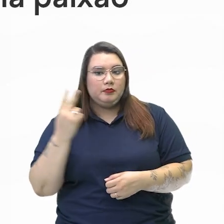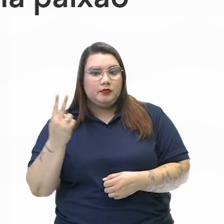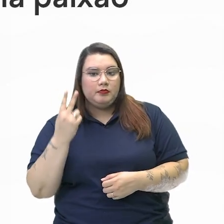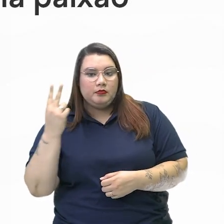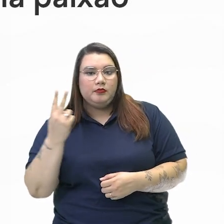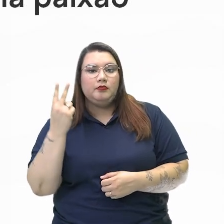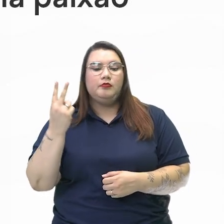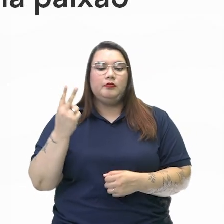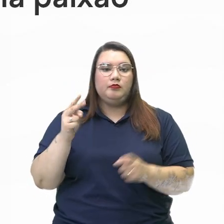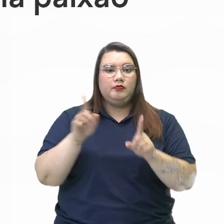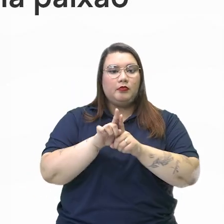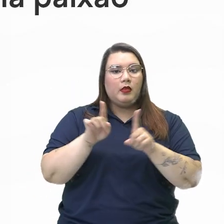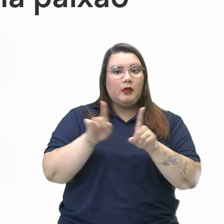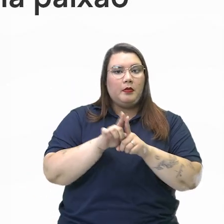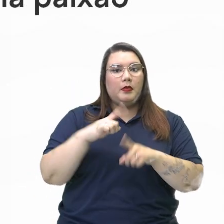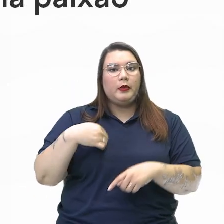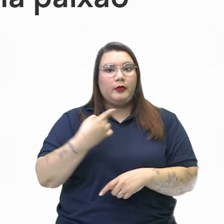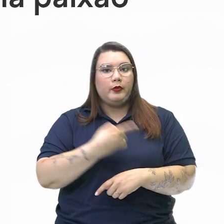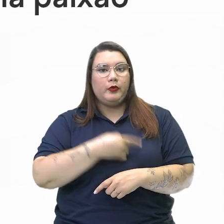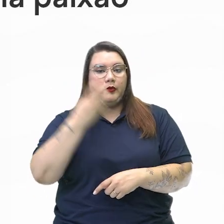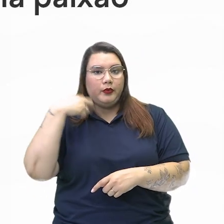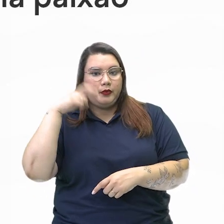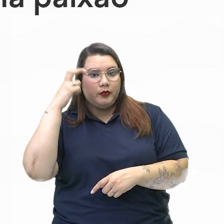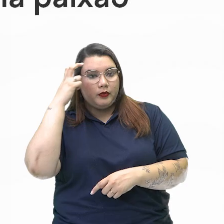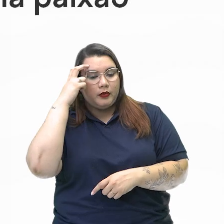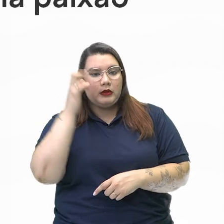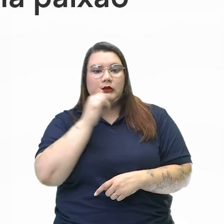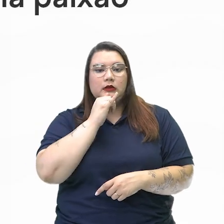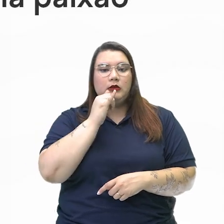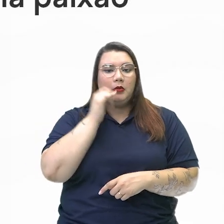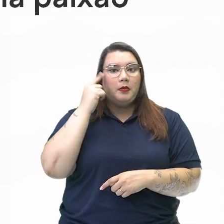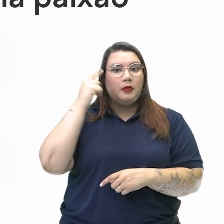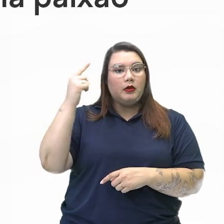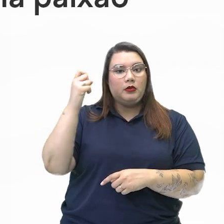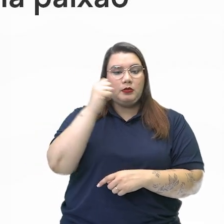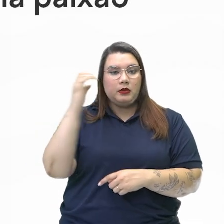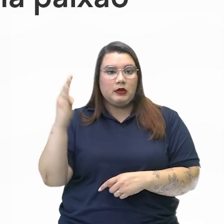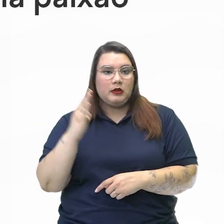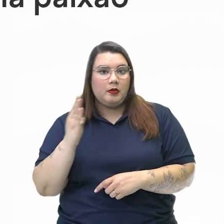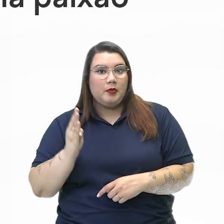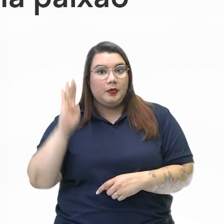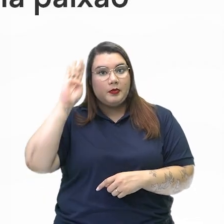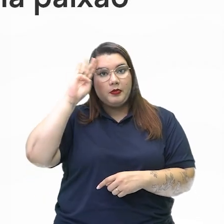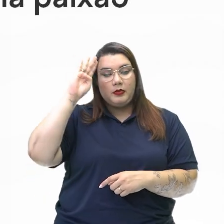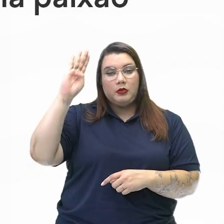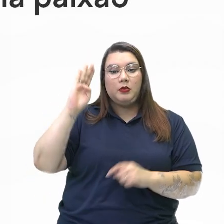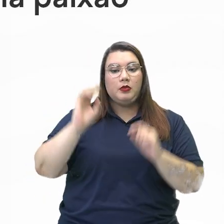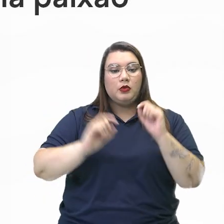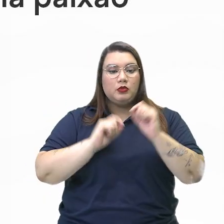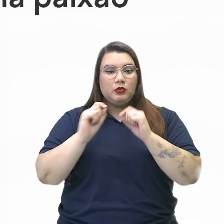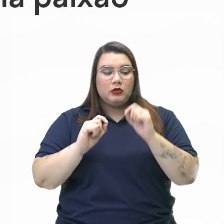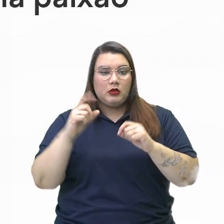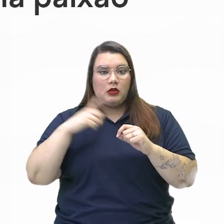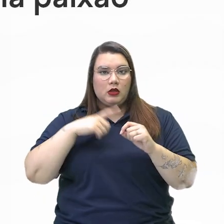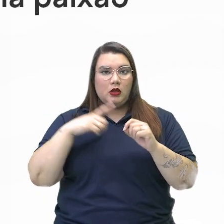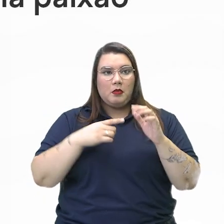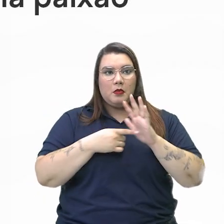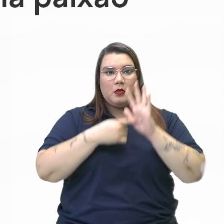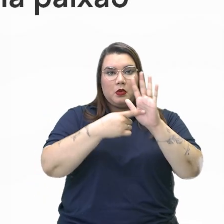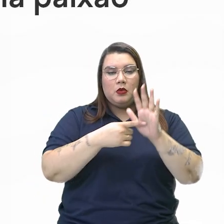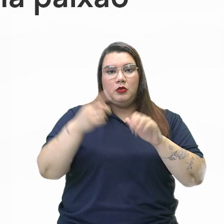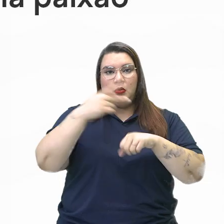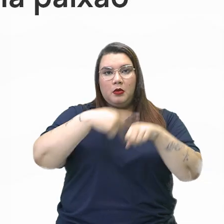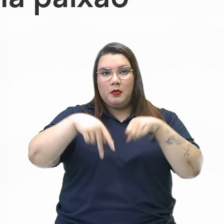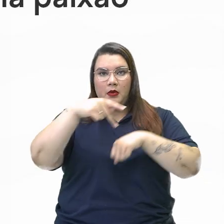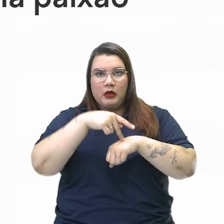A nossa cultura. Quando a gente pensa no Brasil, principalmente quando citam o Brasil nos países